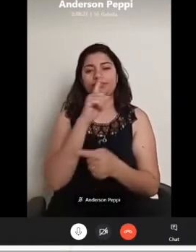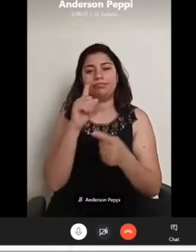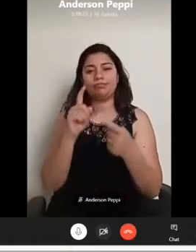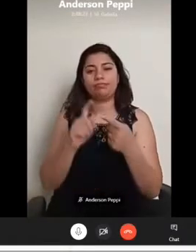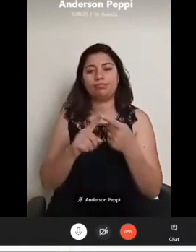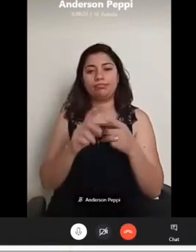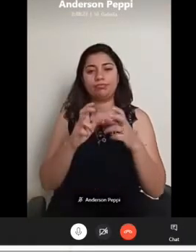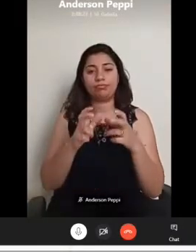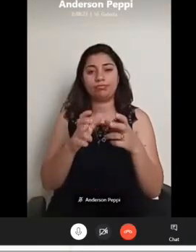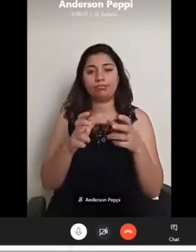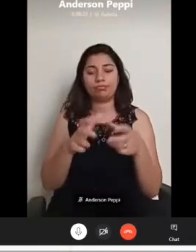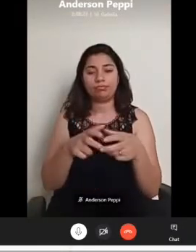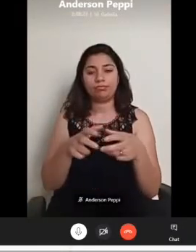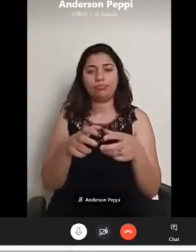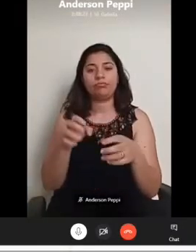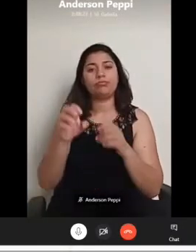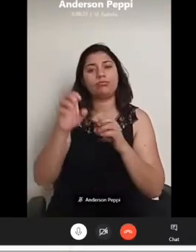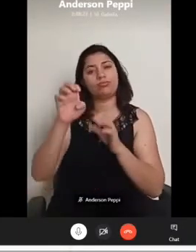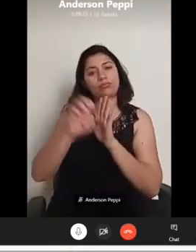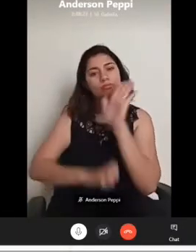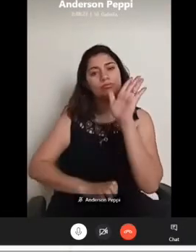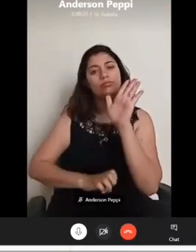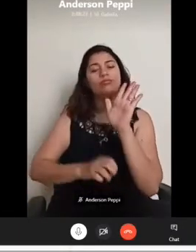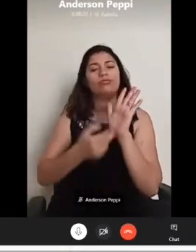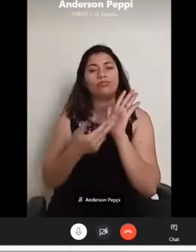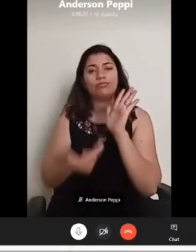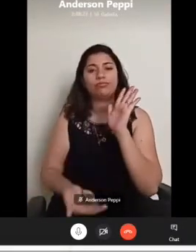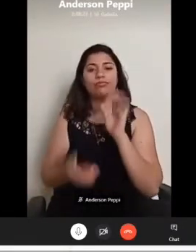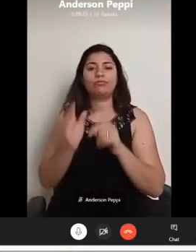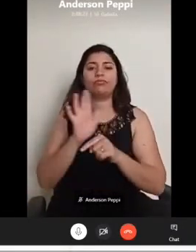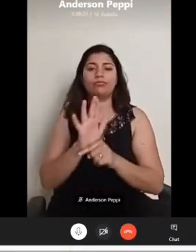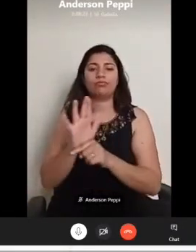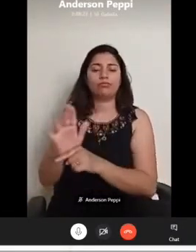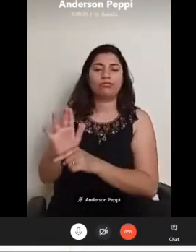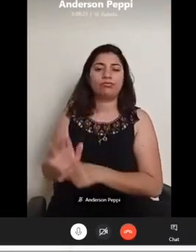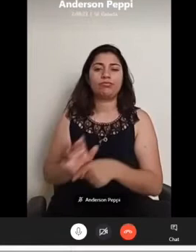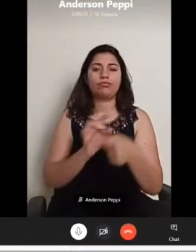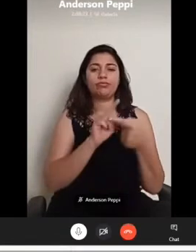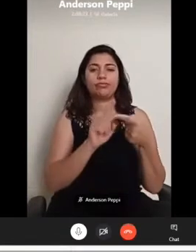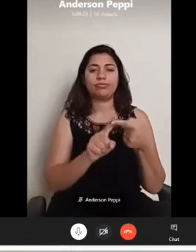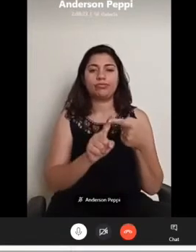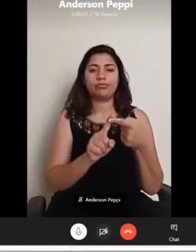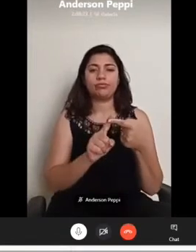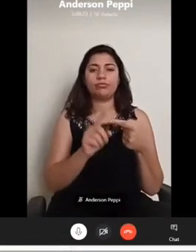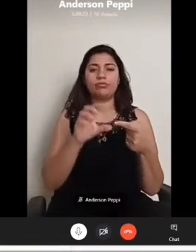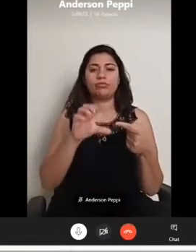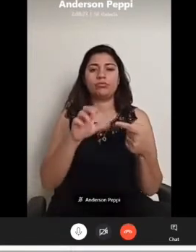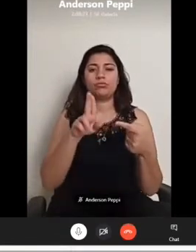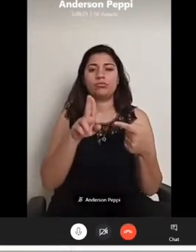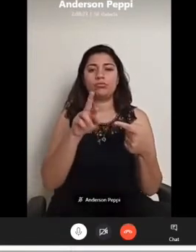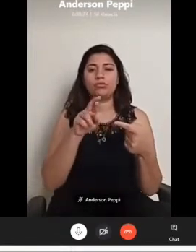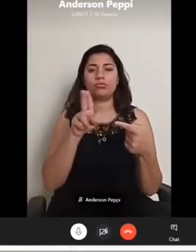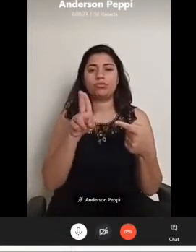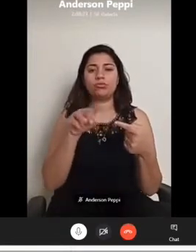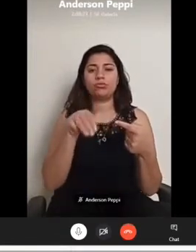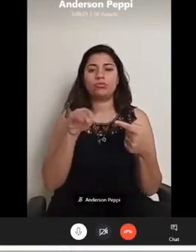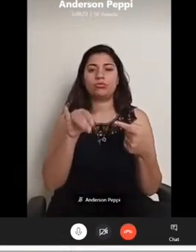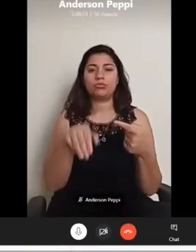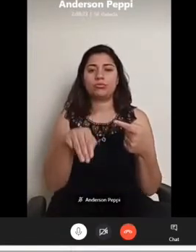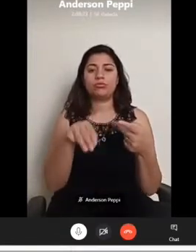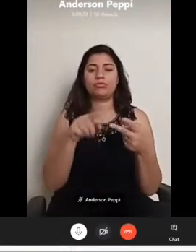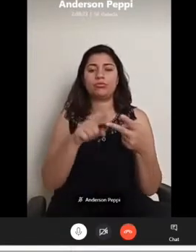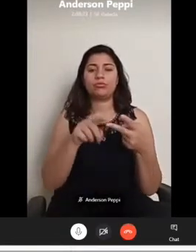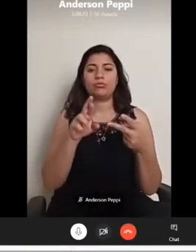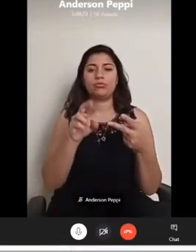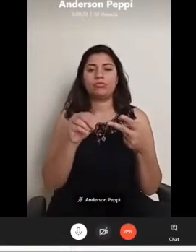Disciplina, os escolhidos são Curumim, Rose Iello e